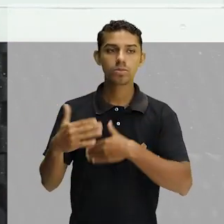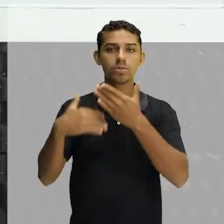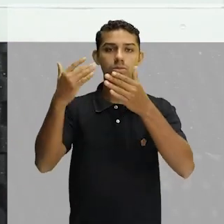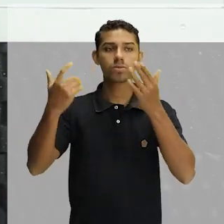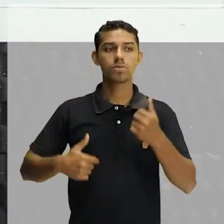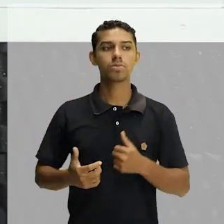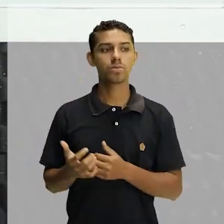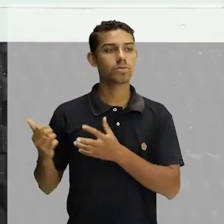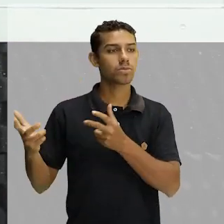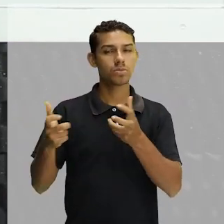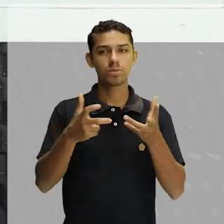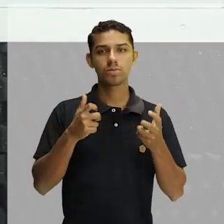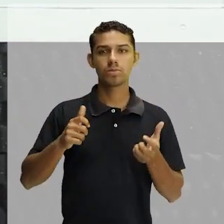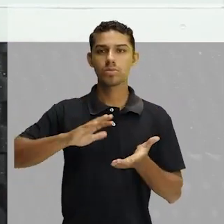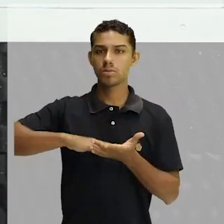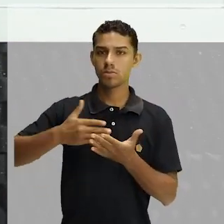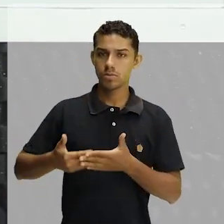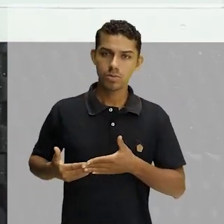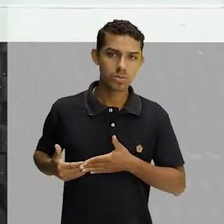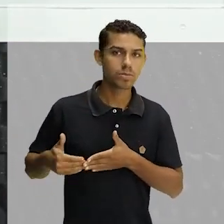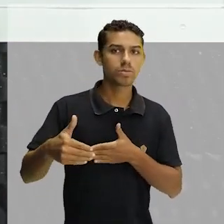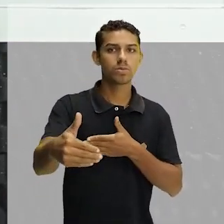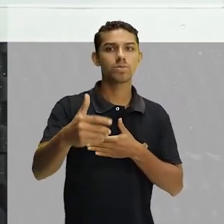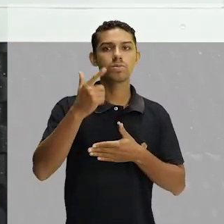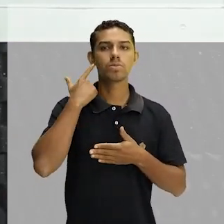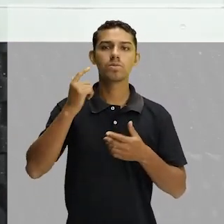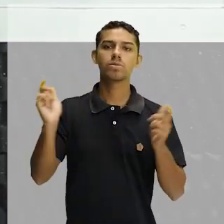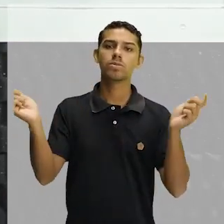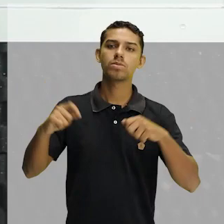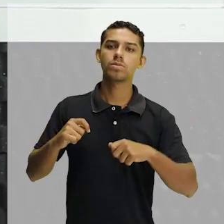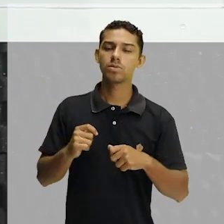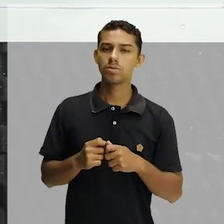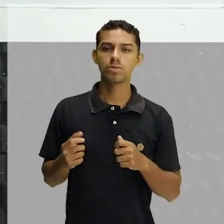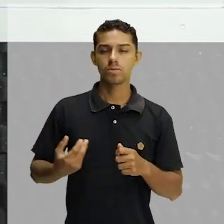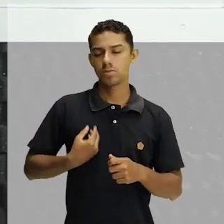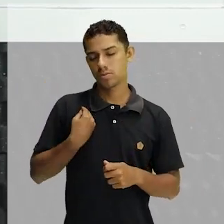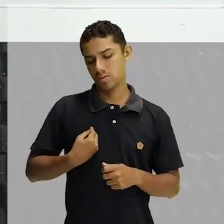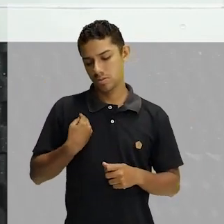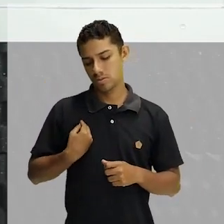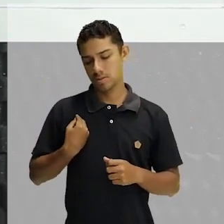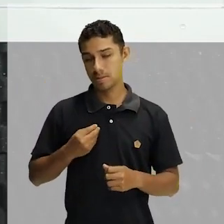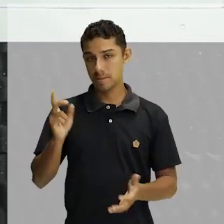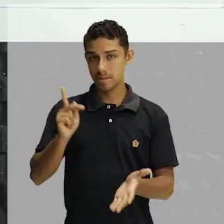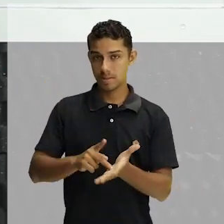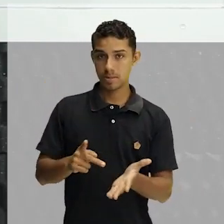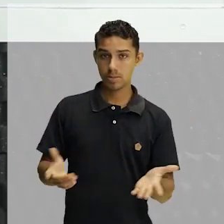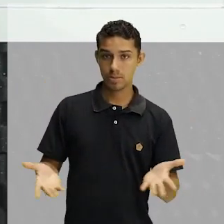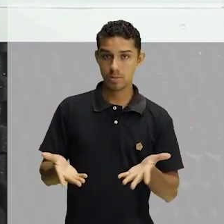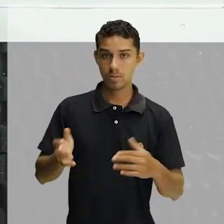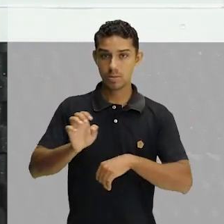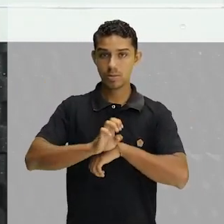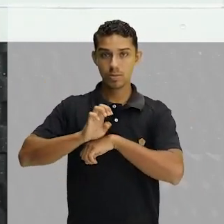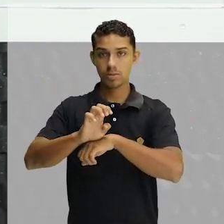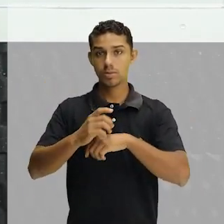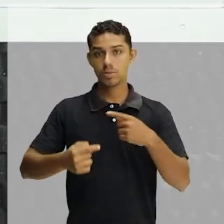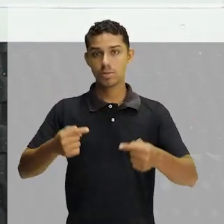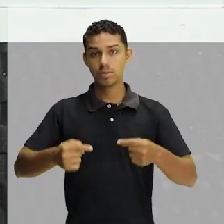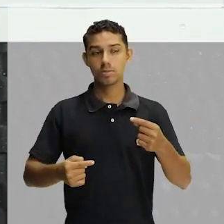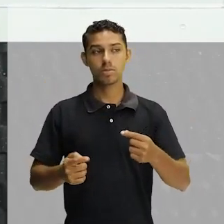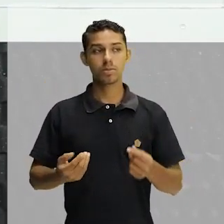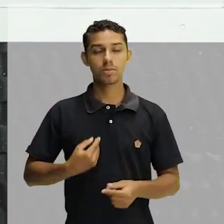de interpretações a partir do que nós temos como realidade social do estado a qual vivemos. Então, olha só,